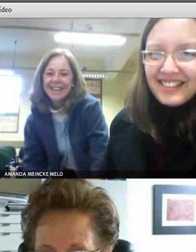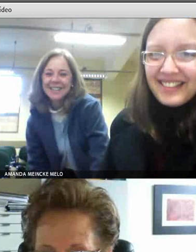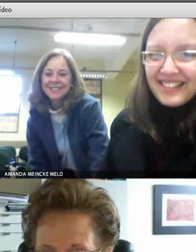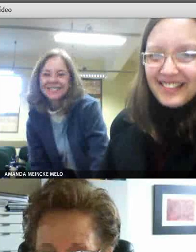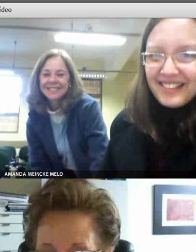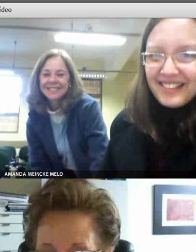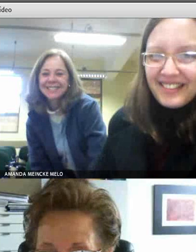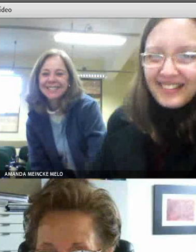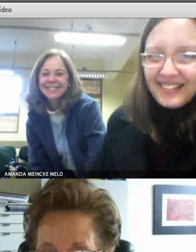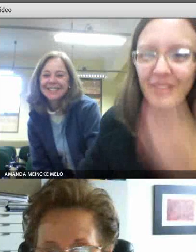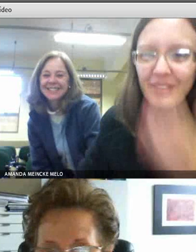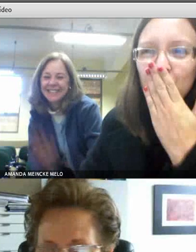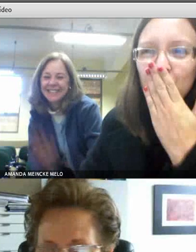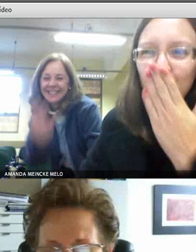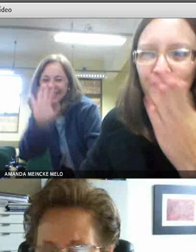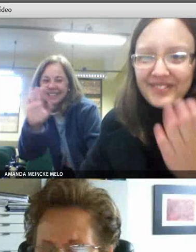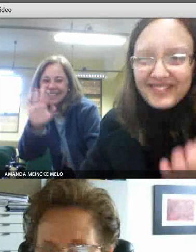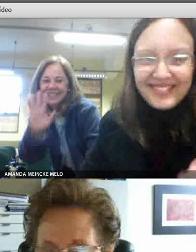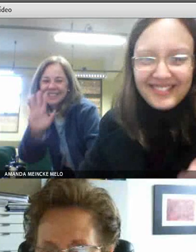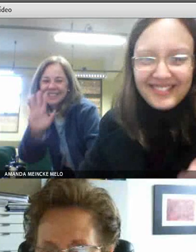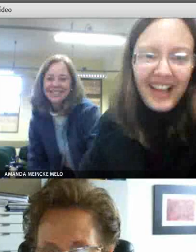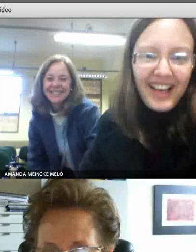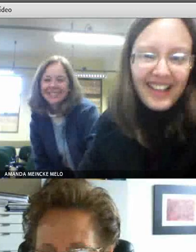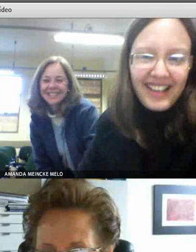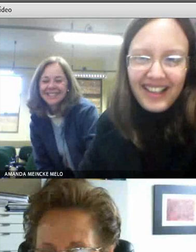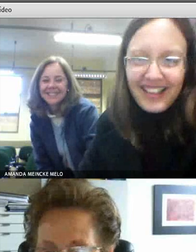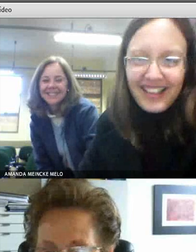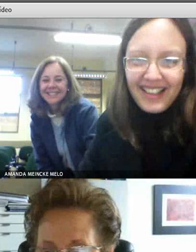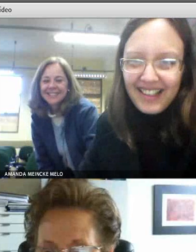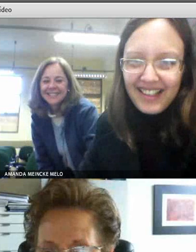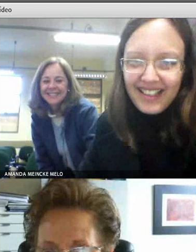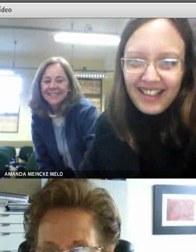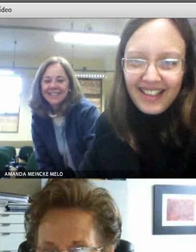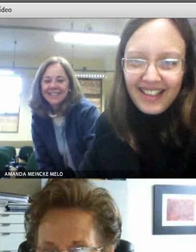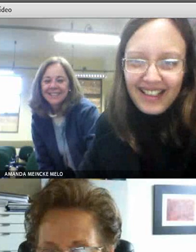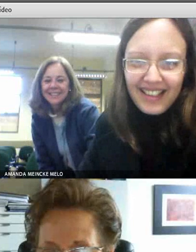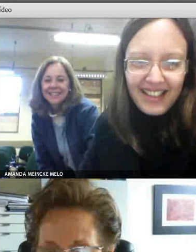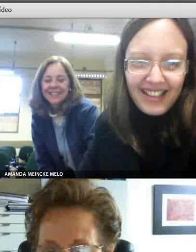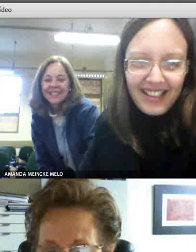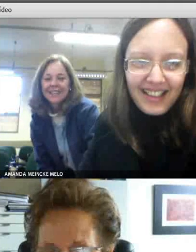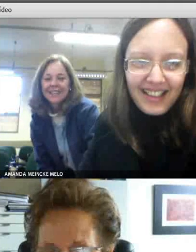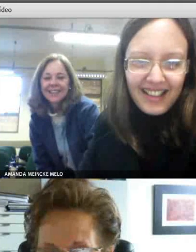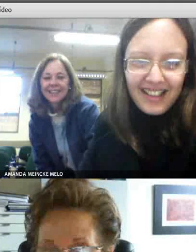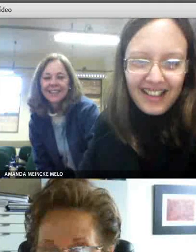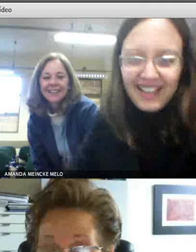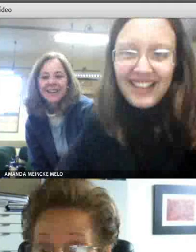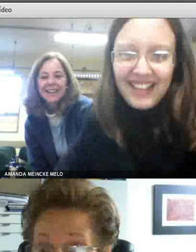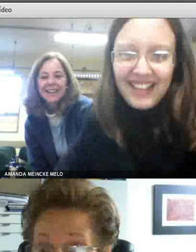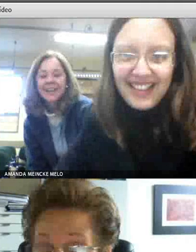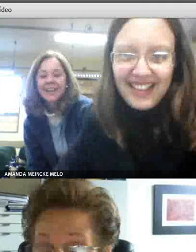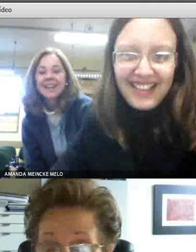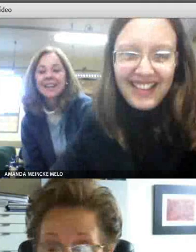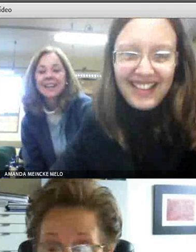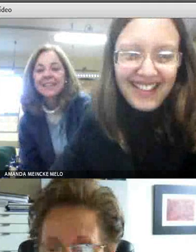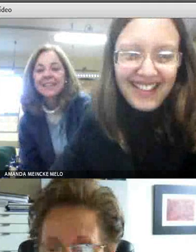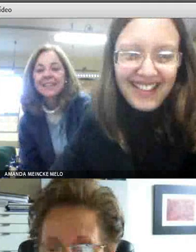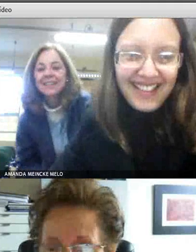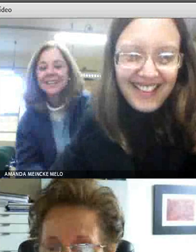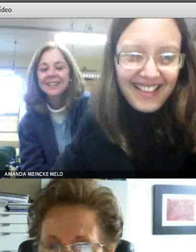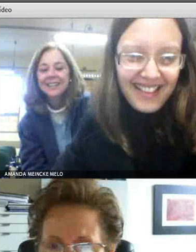todos. Ai, dá tanto prazer a gente trabalhar com gente como vocês. E eu estou tranquila, porque